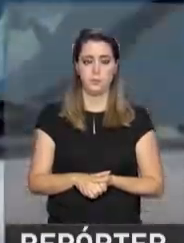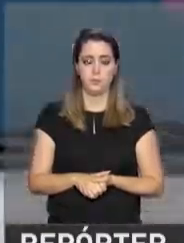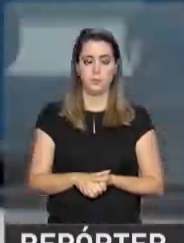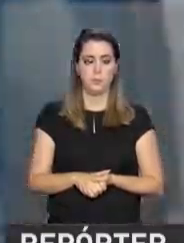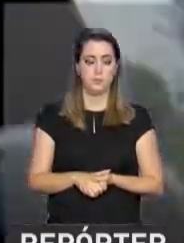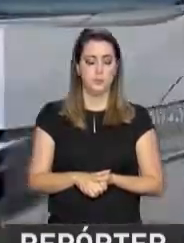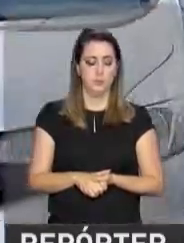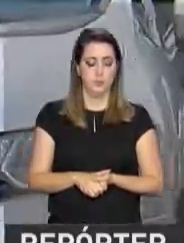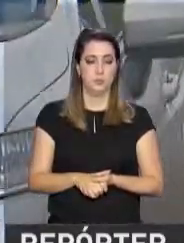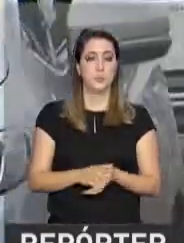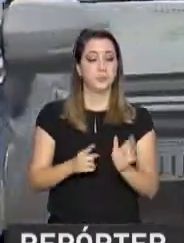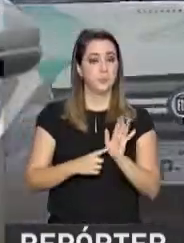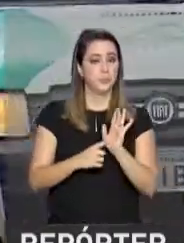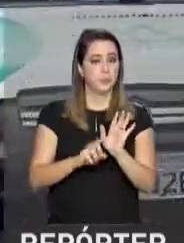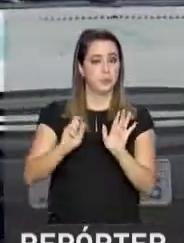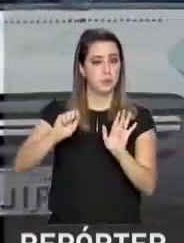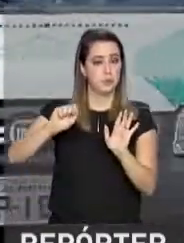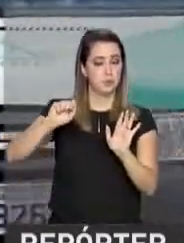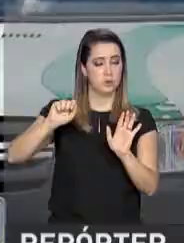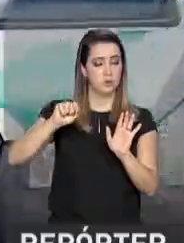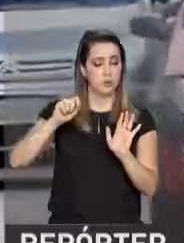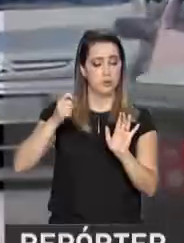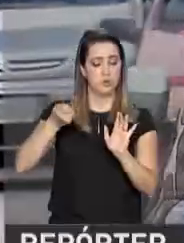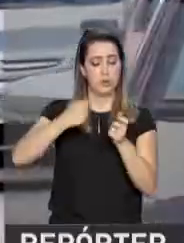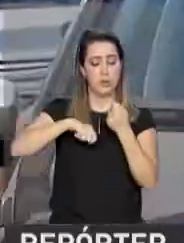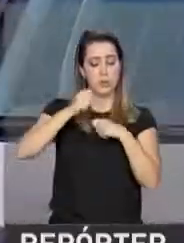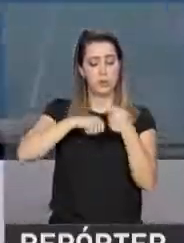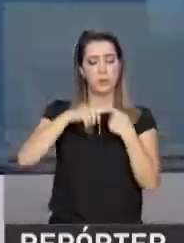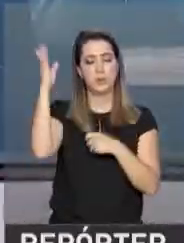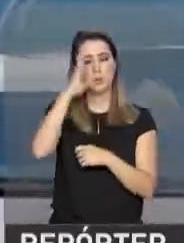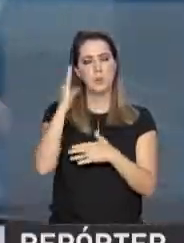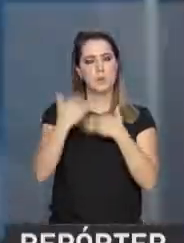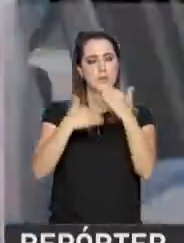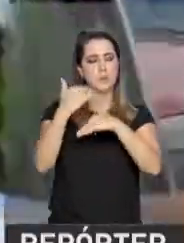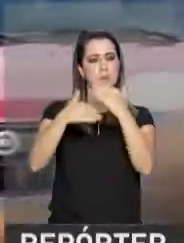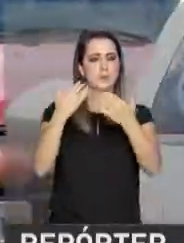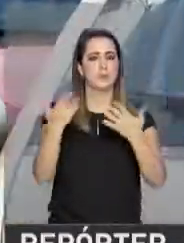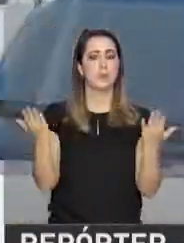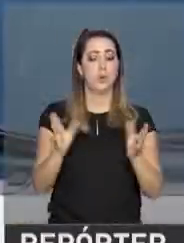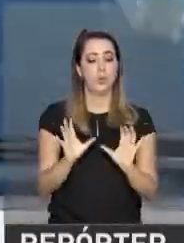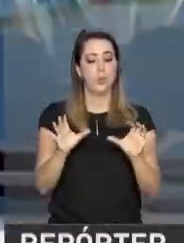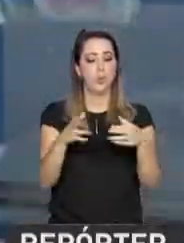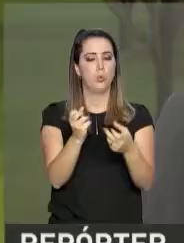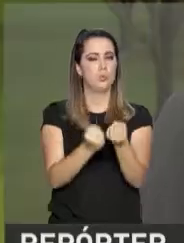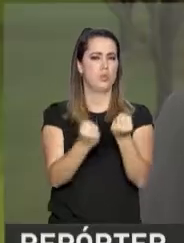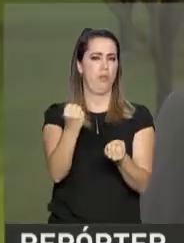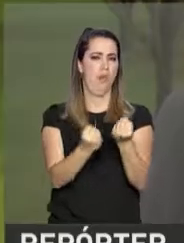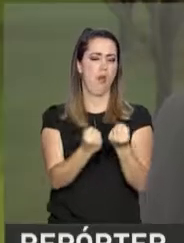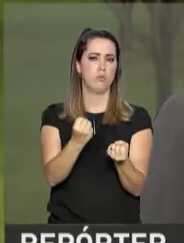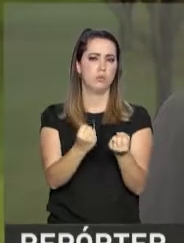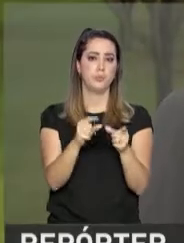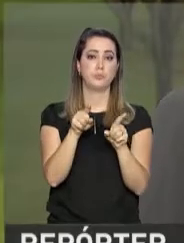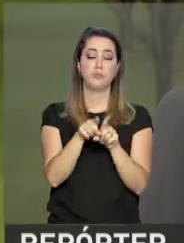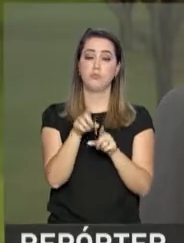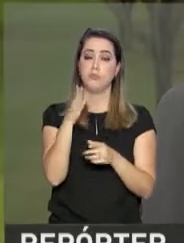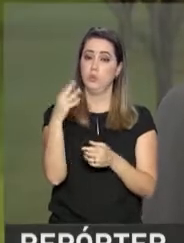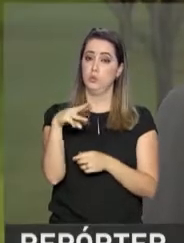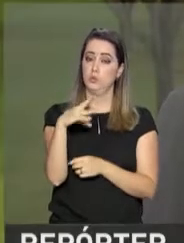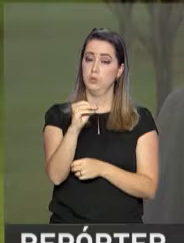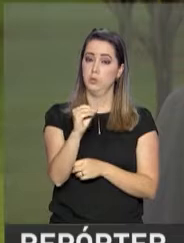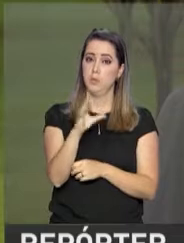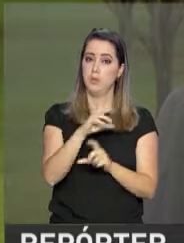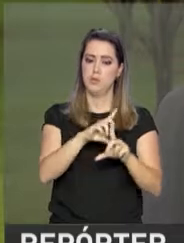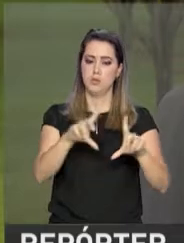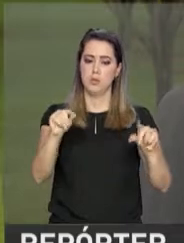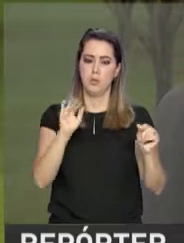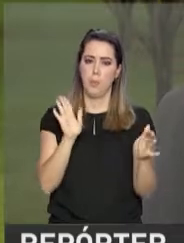Mais um sinal de retomada da economia brasileira. Agora ele vem do setor automotivo. Em março deste ano, foram emplacados